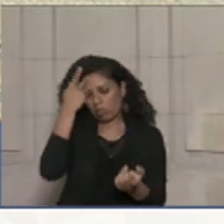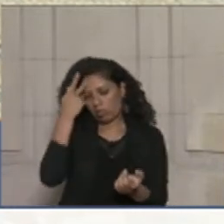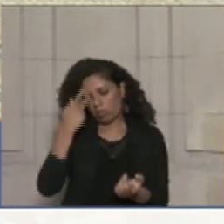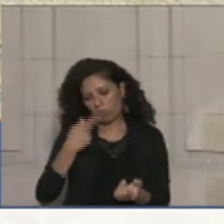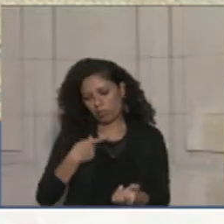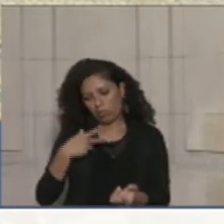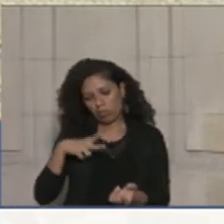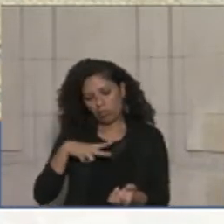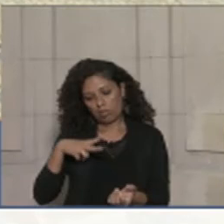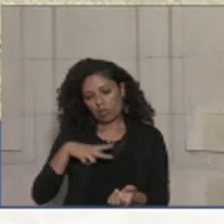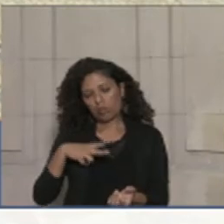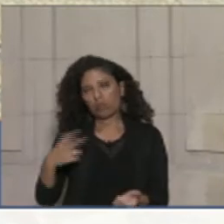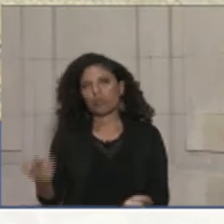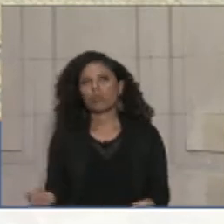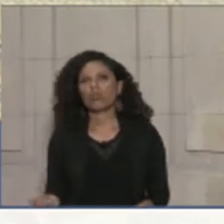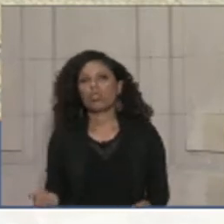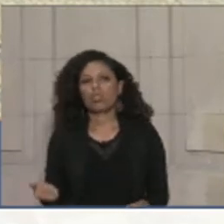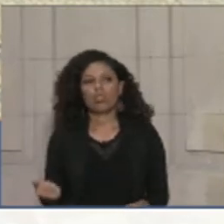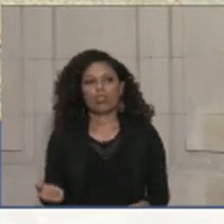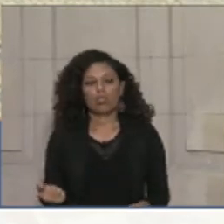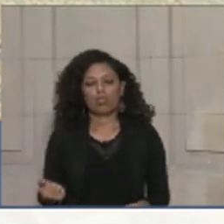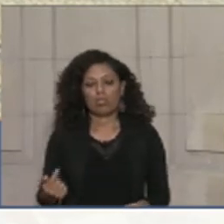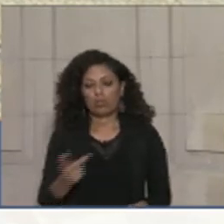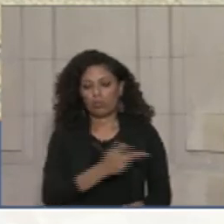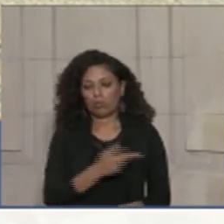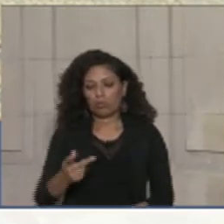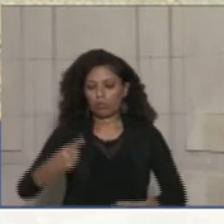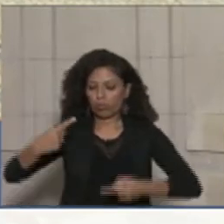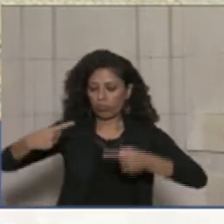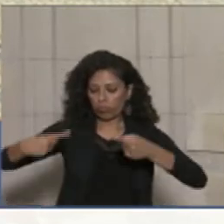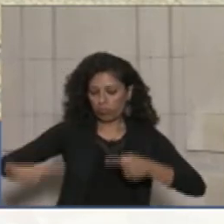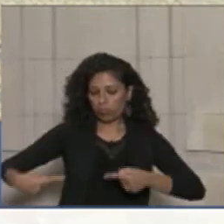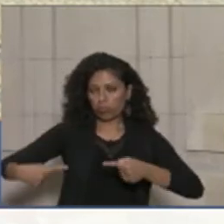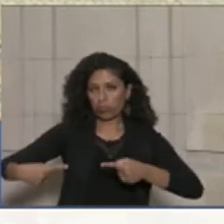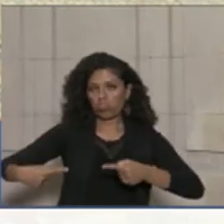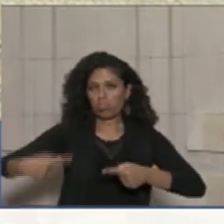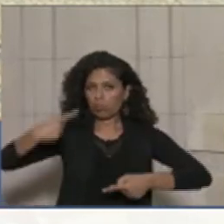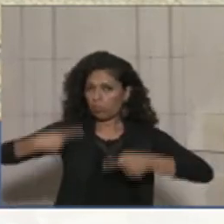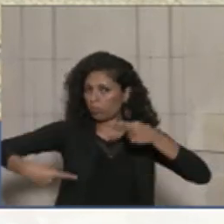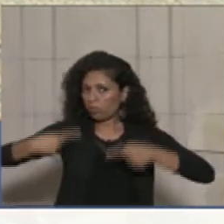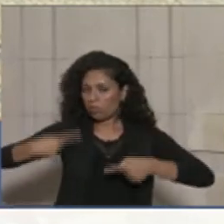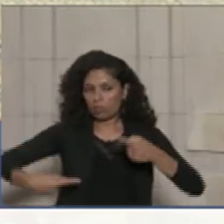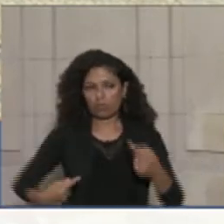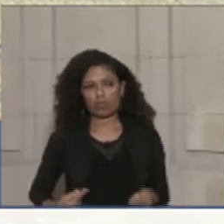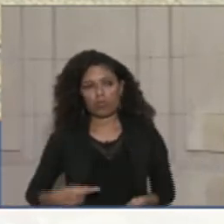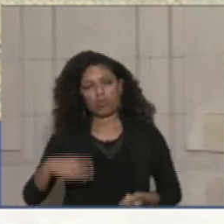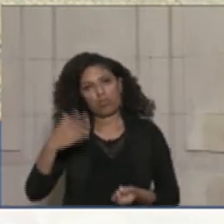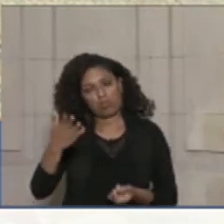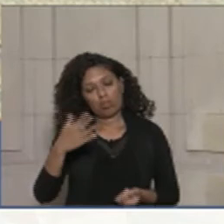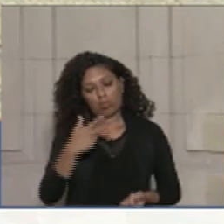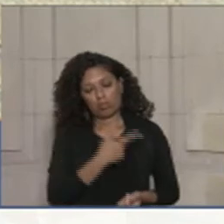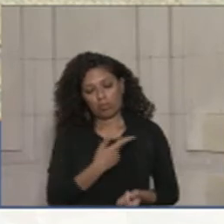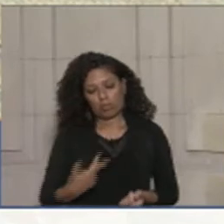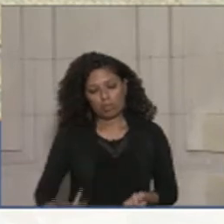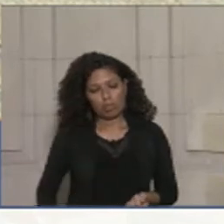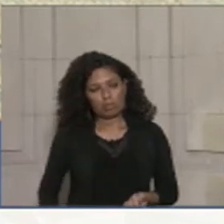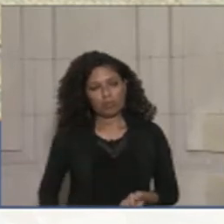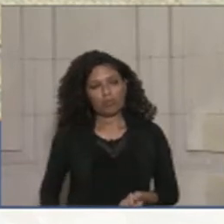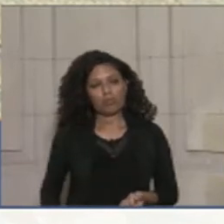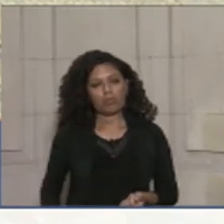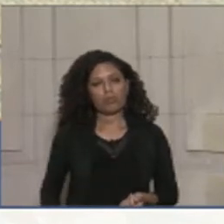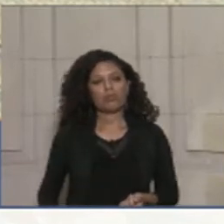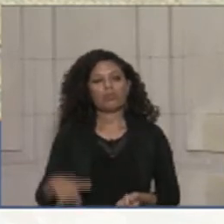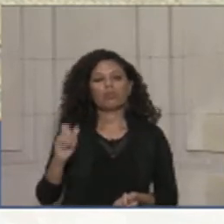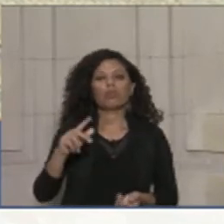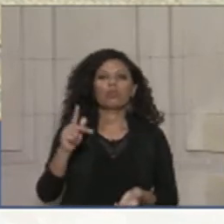caminhos políticos que tomaram de enfrentamento. Então, é uma questão, senhor presidente, que, na